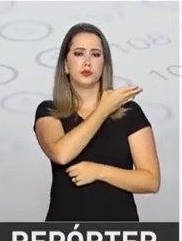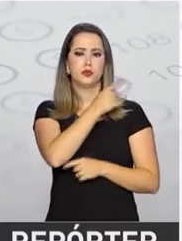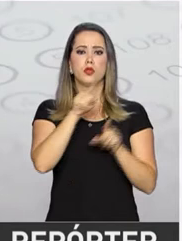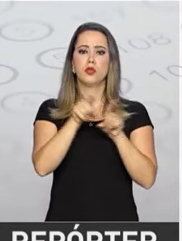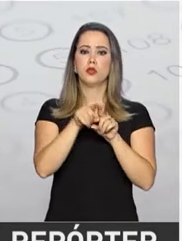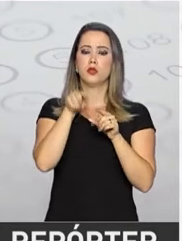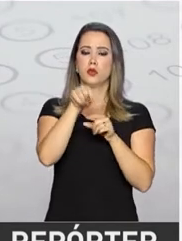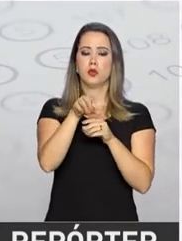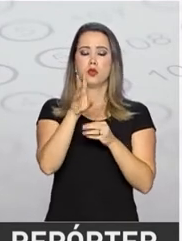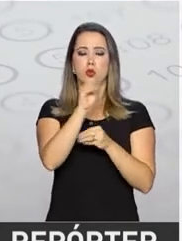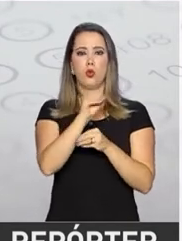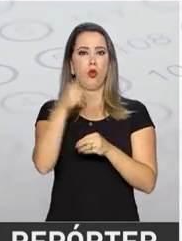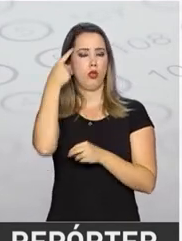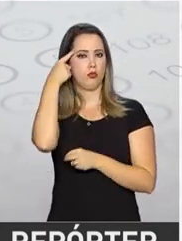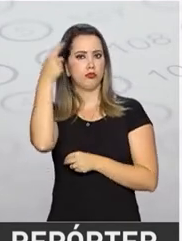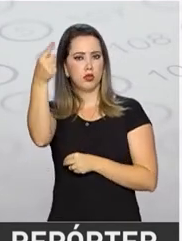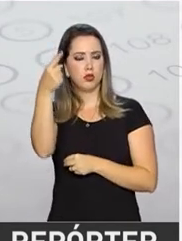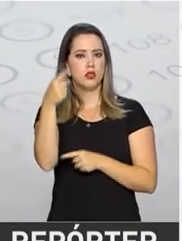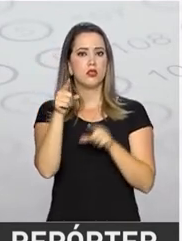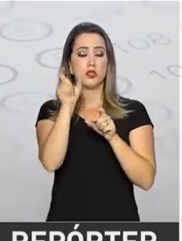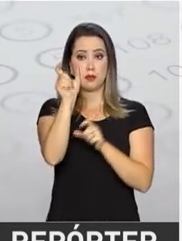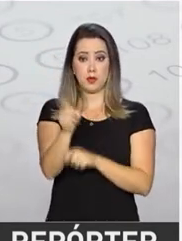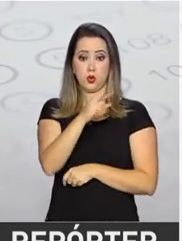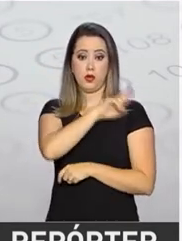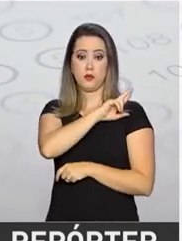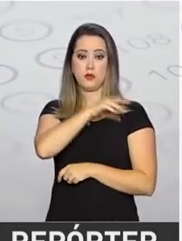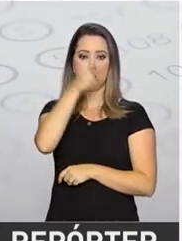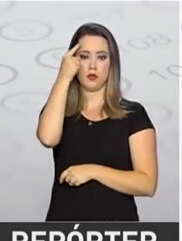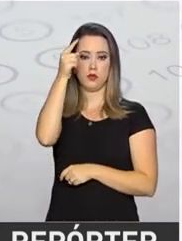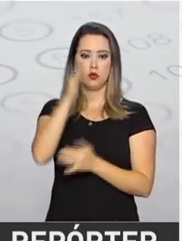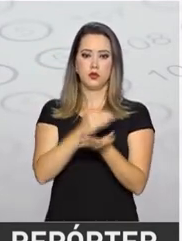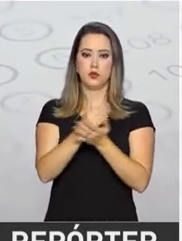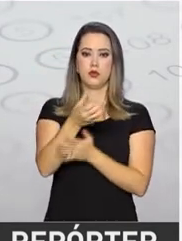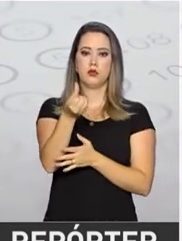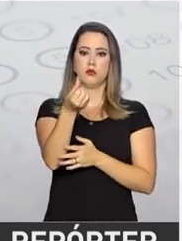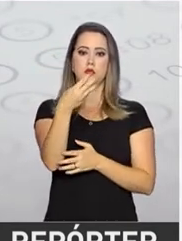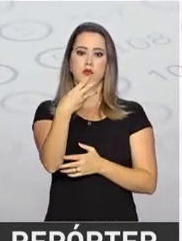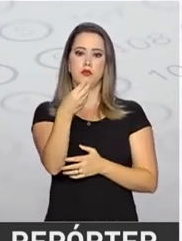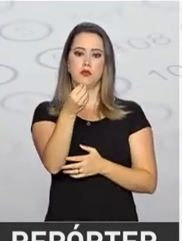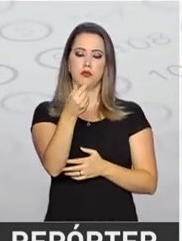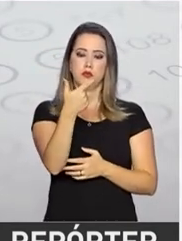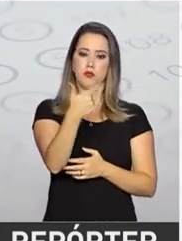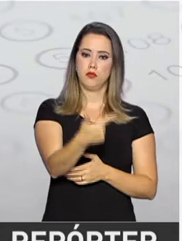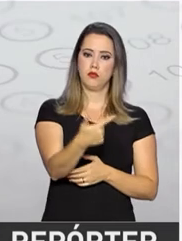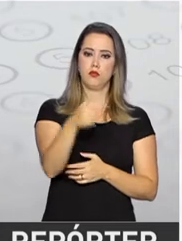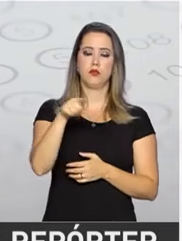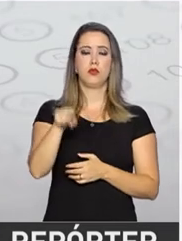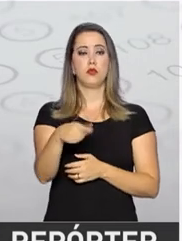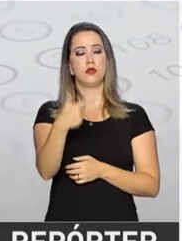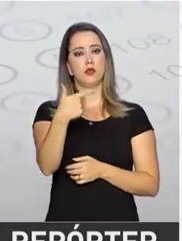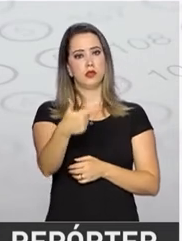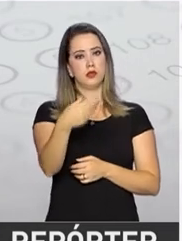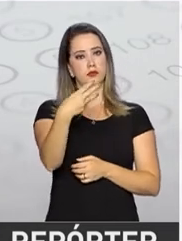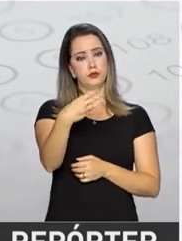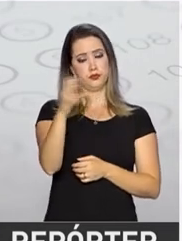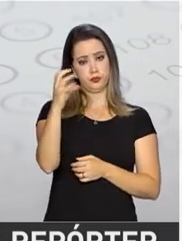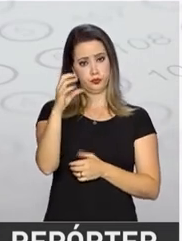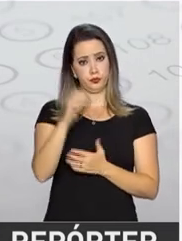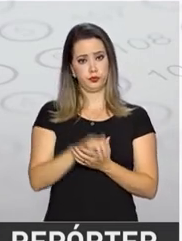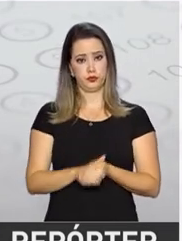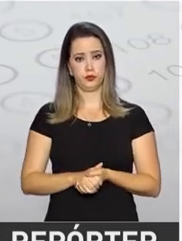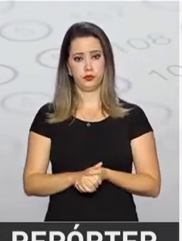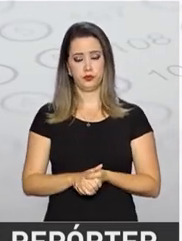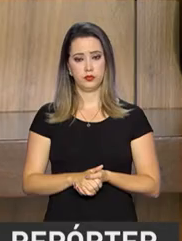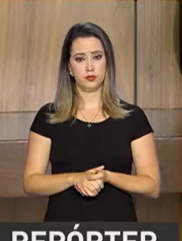cargo agente de inteligência oferece salário inicial de seis mil trezentos e dois reais e vinte e três